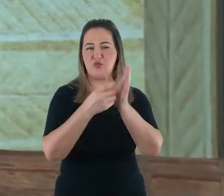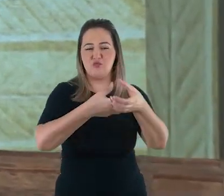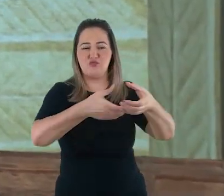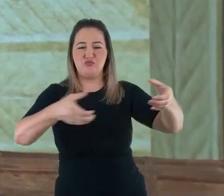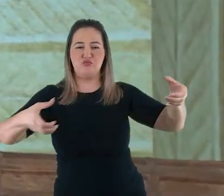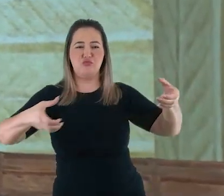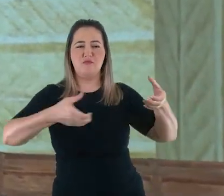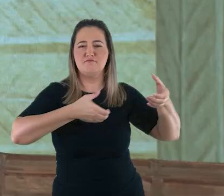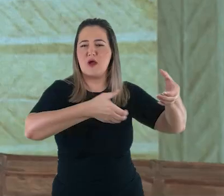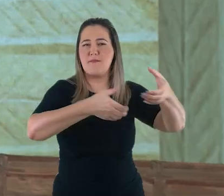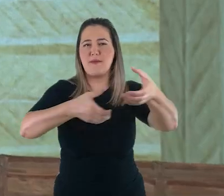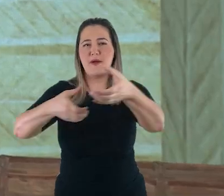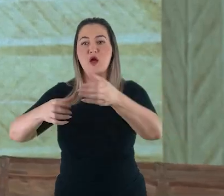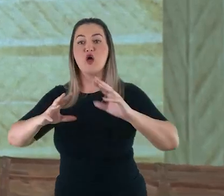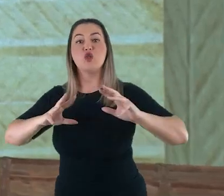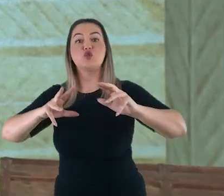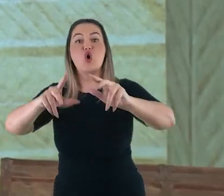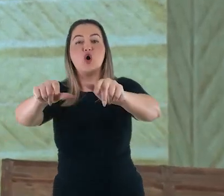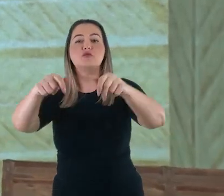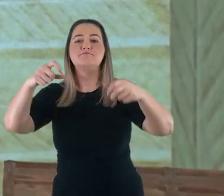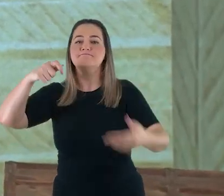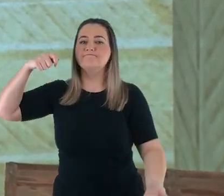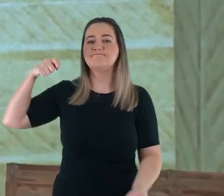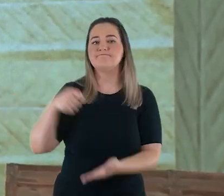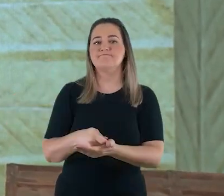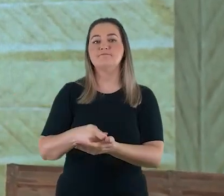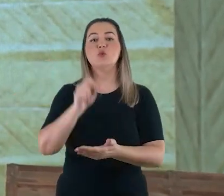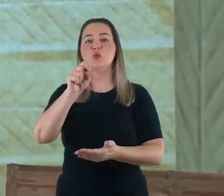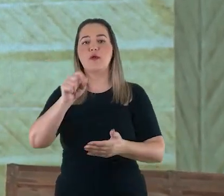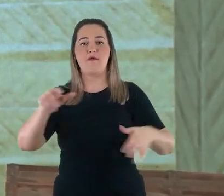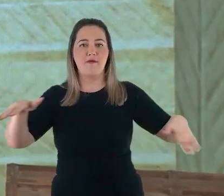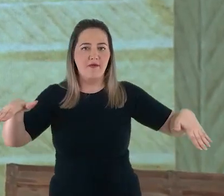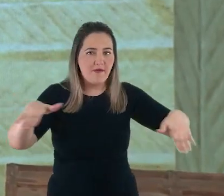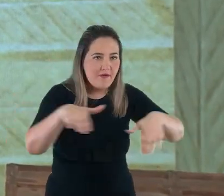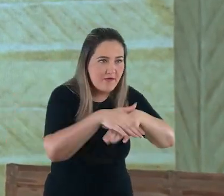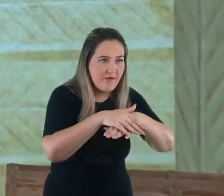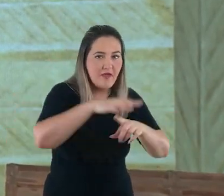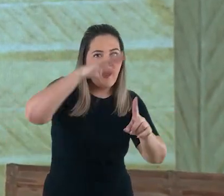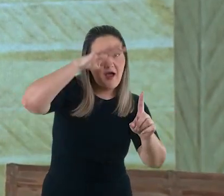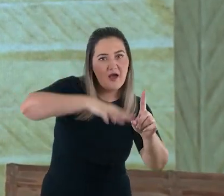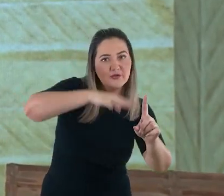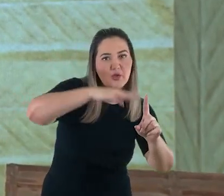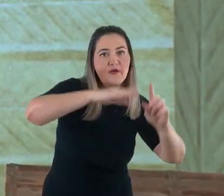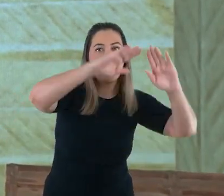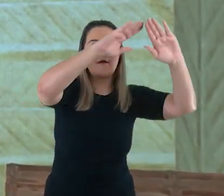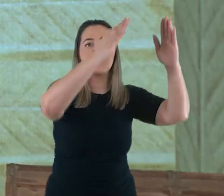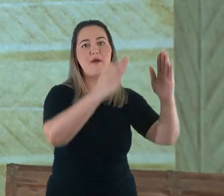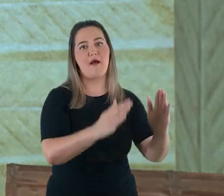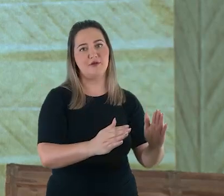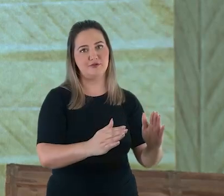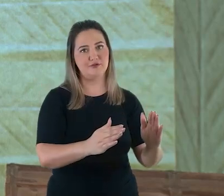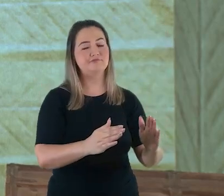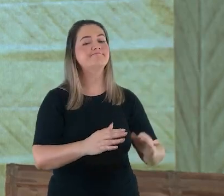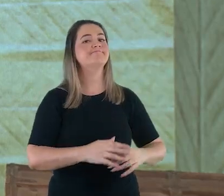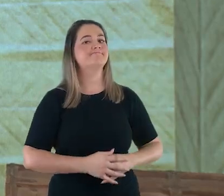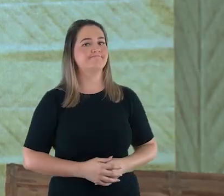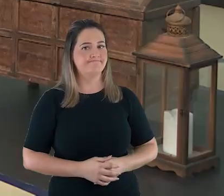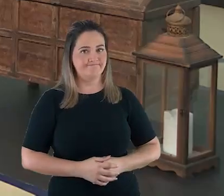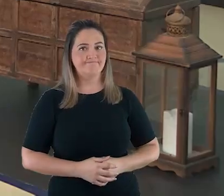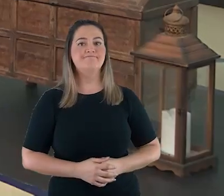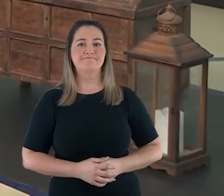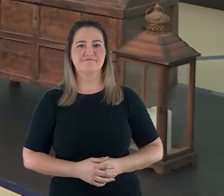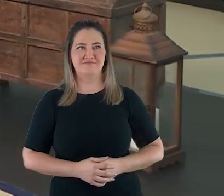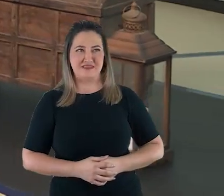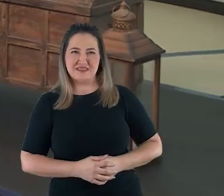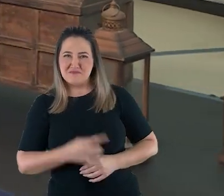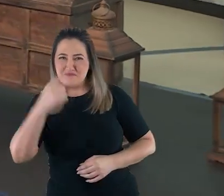que todos os presentes se prostrassem e adorassem a imagem que ele mandou construir. Aí a coisa começou a ficar complicada.